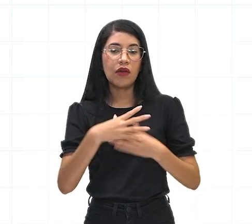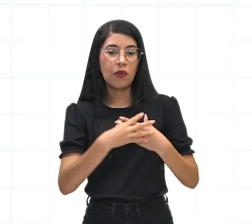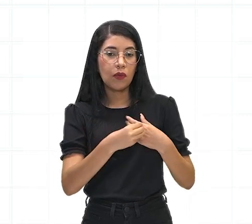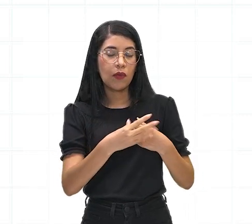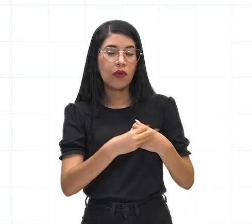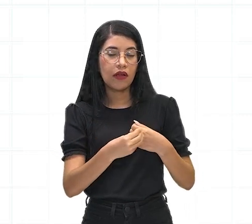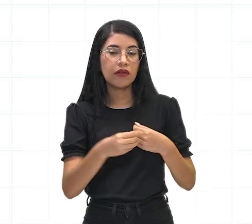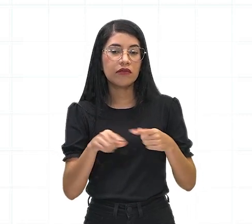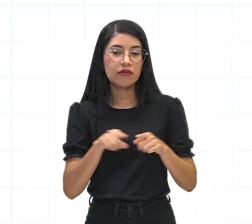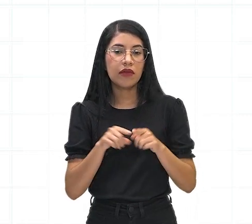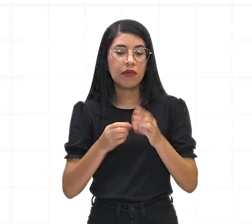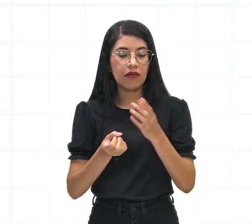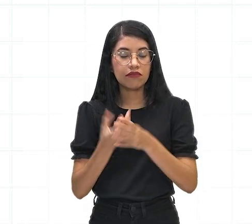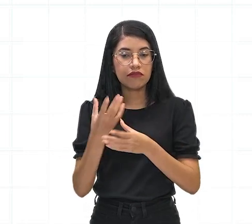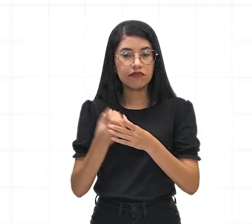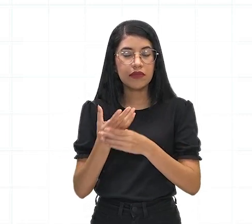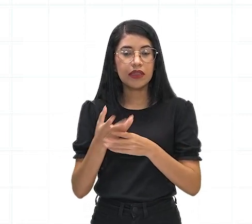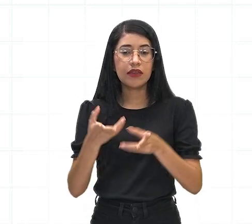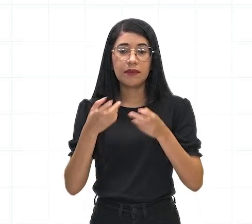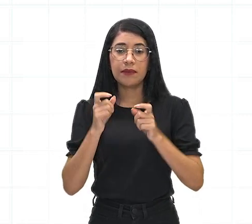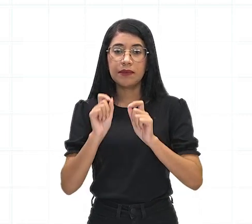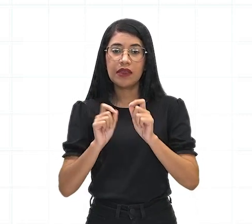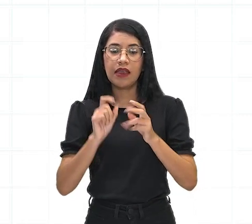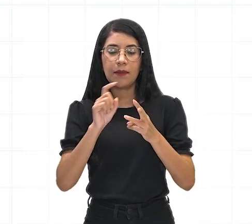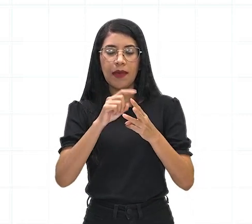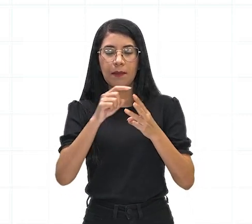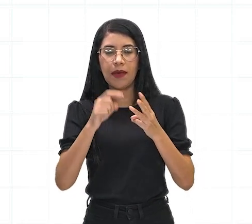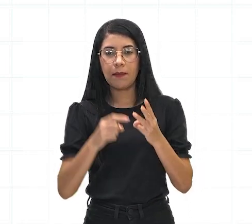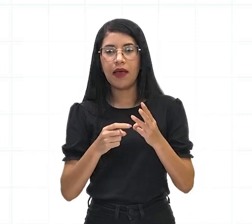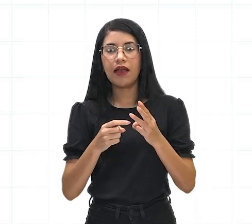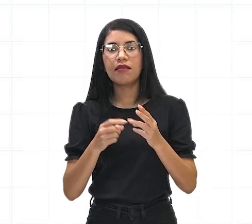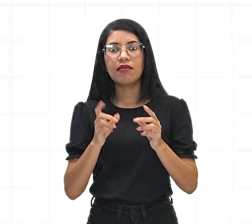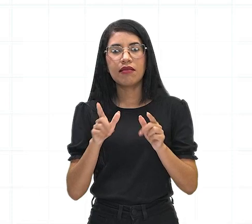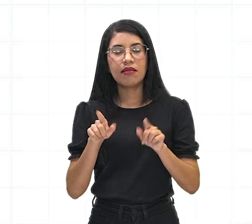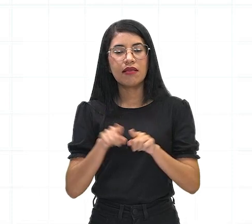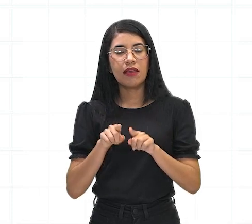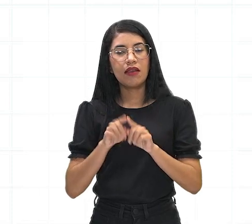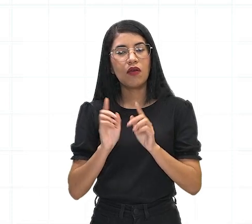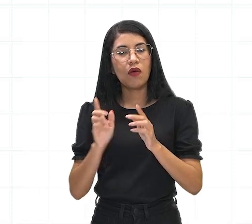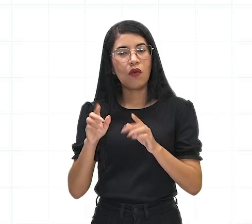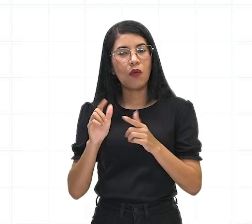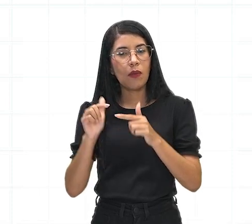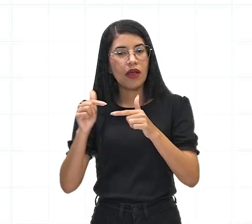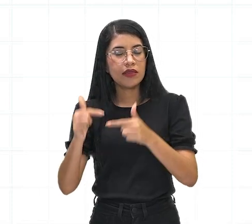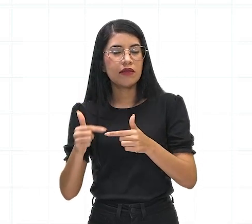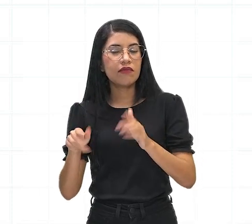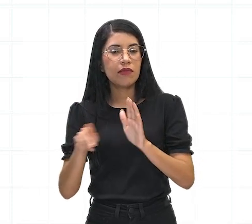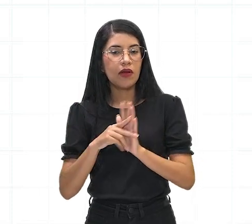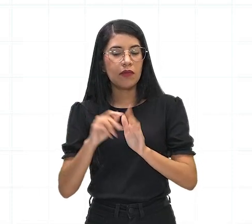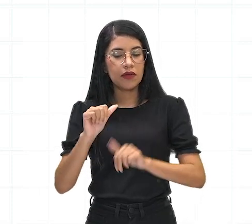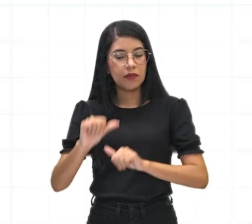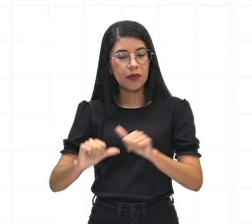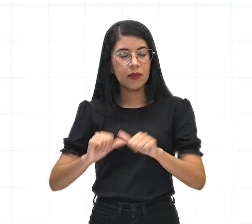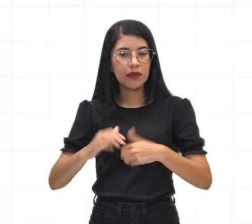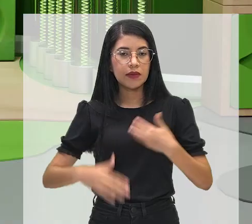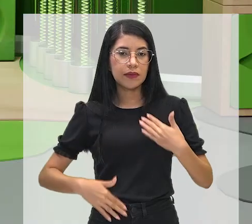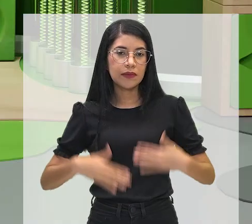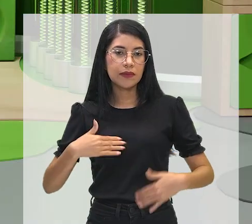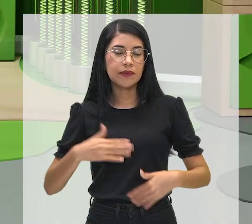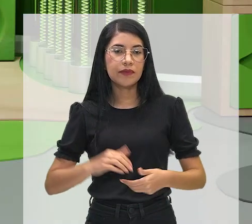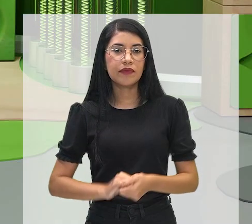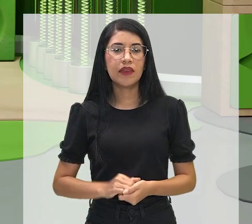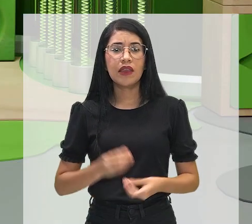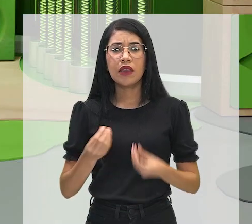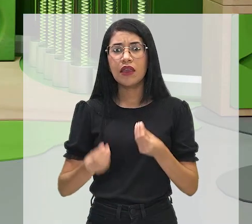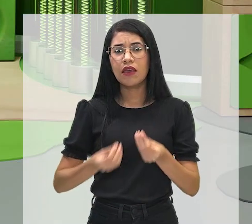leite nas mamas. Então, você percebe aí que cada hormônio vai ter o seu papel crucial, né, nessa transformação. E como é que